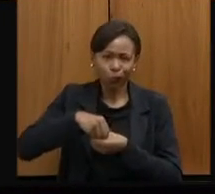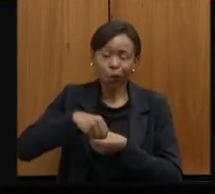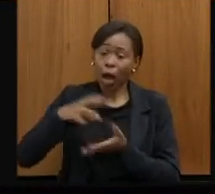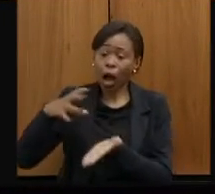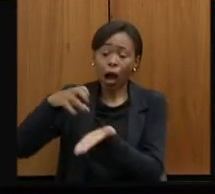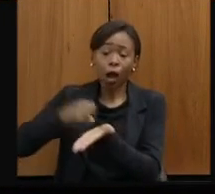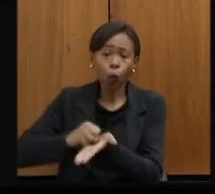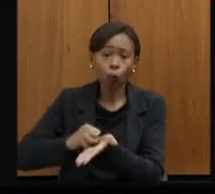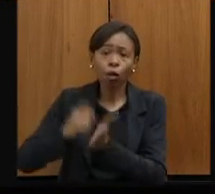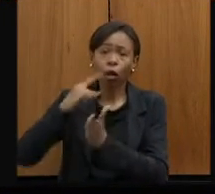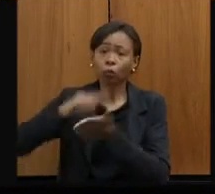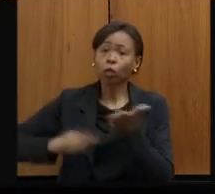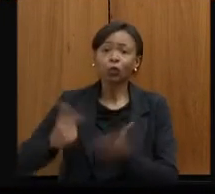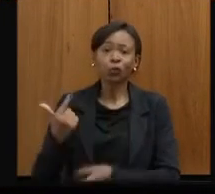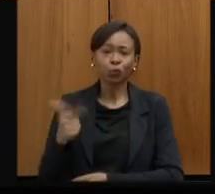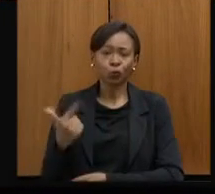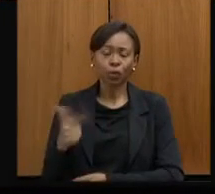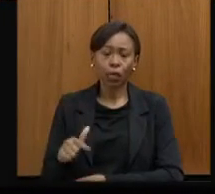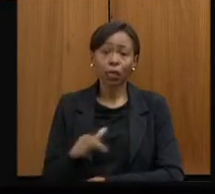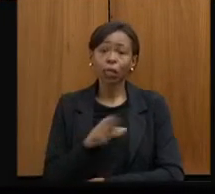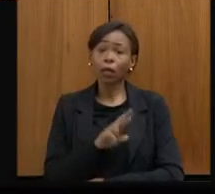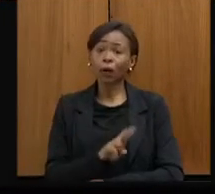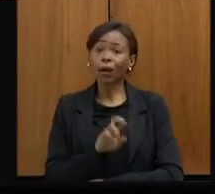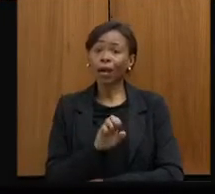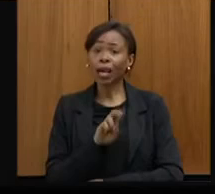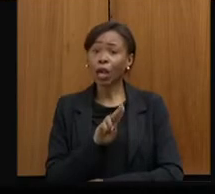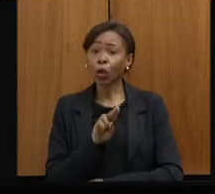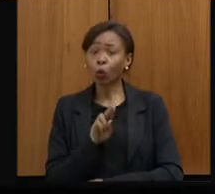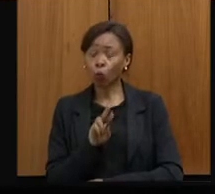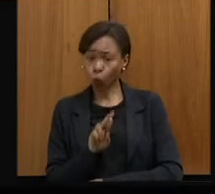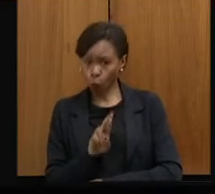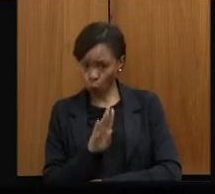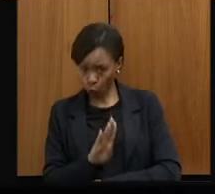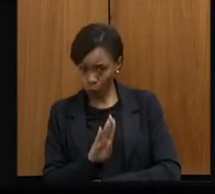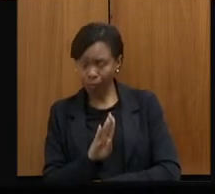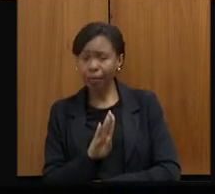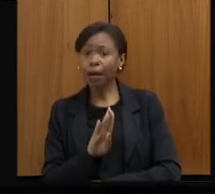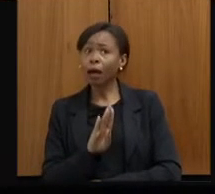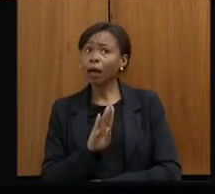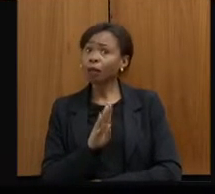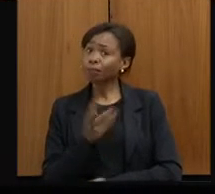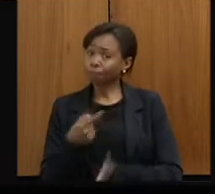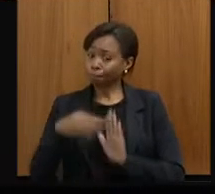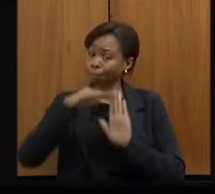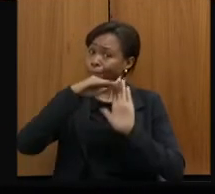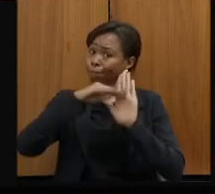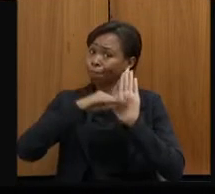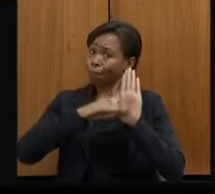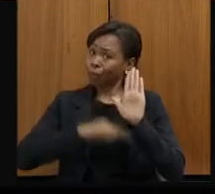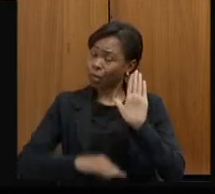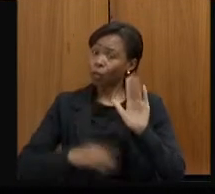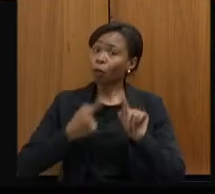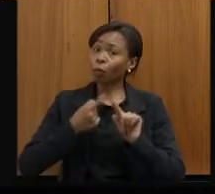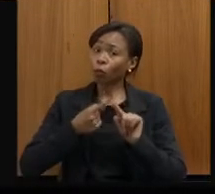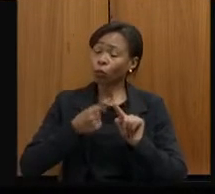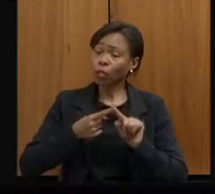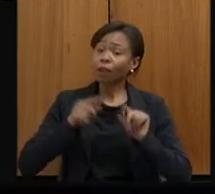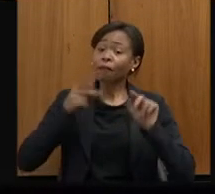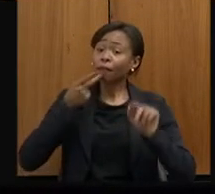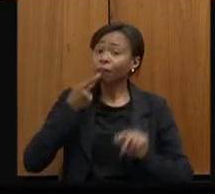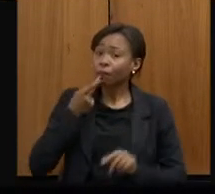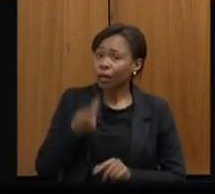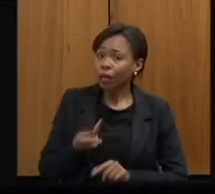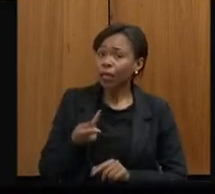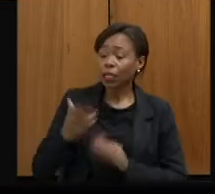a REUB, ela é uma legislação bastante abrangente, porque ela serve não apenas para imóveis clandestinos,